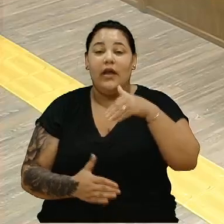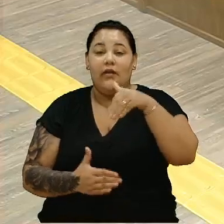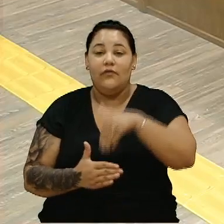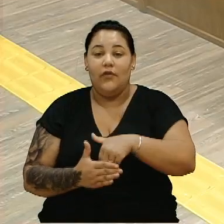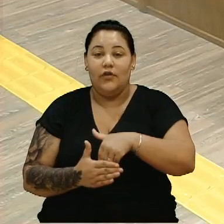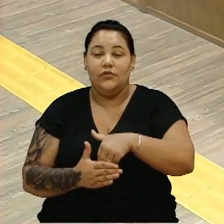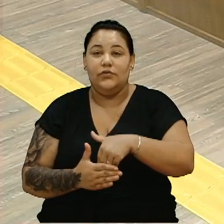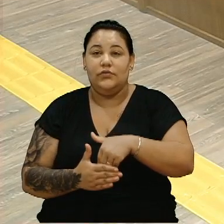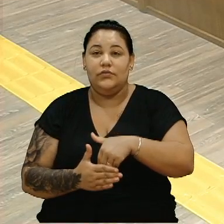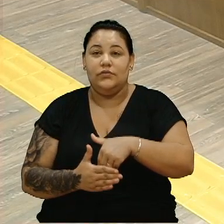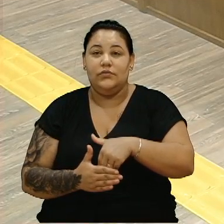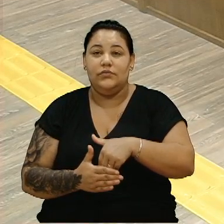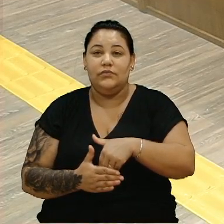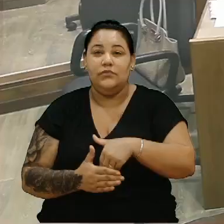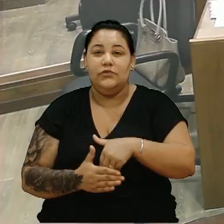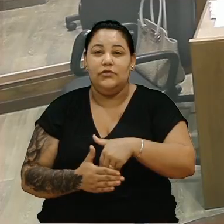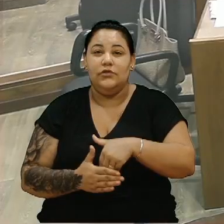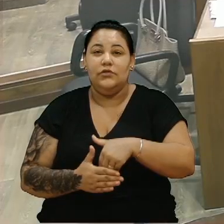Cláudio Libardi.